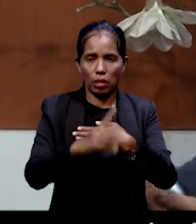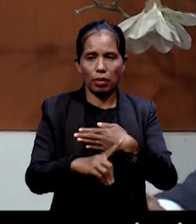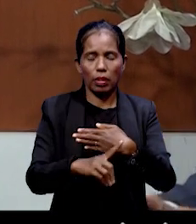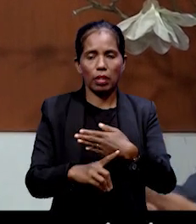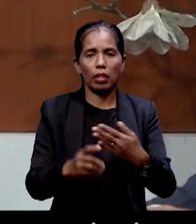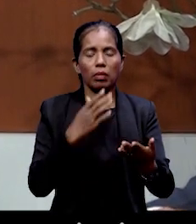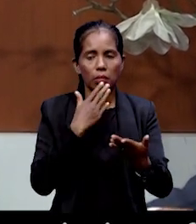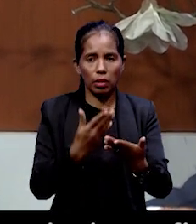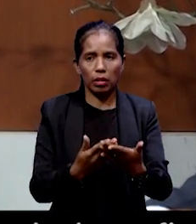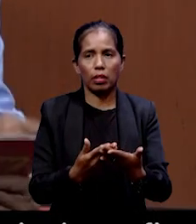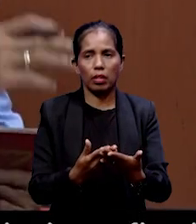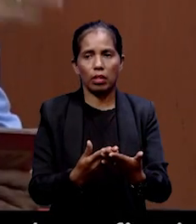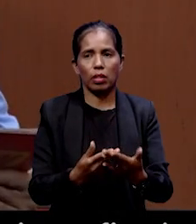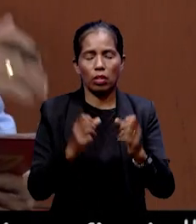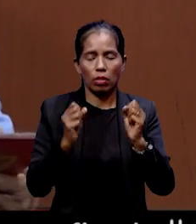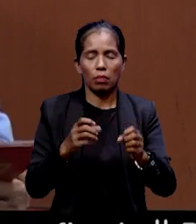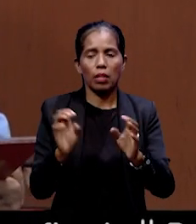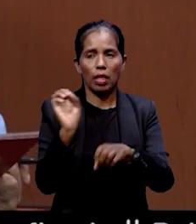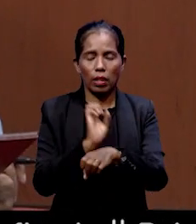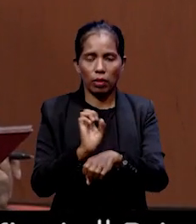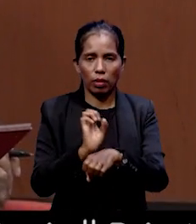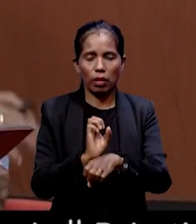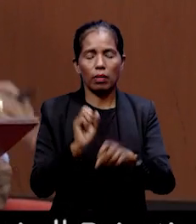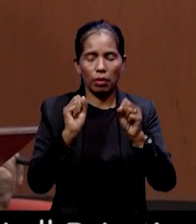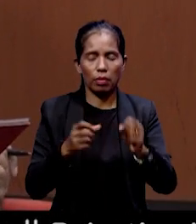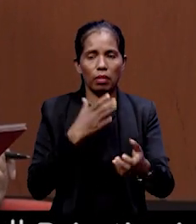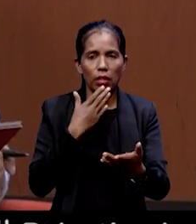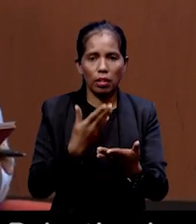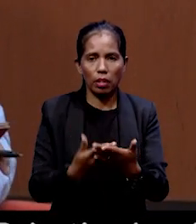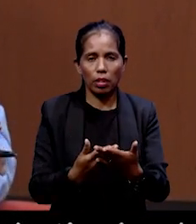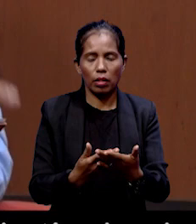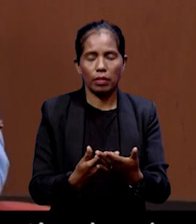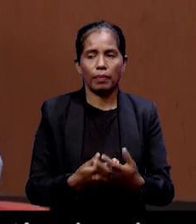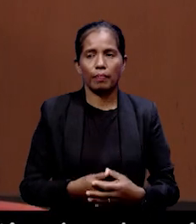nebe qualidade, o crescimento econômico nebe inclusivo